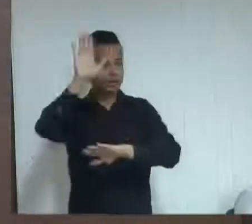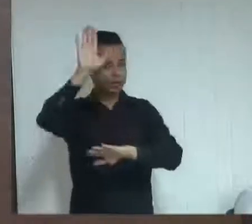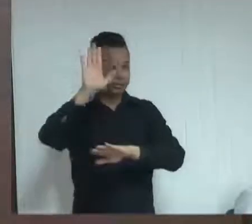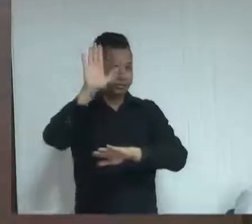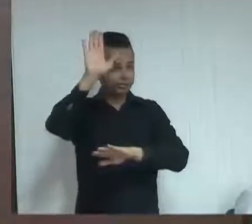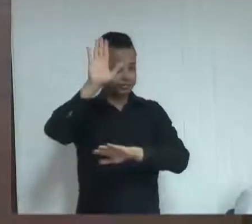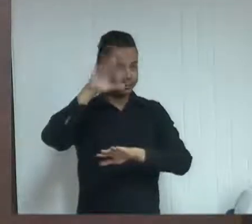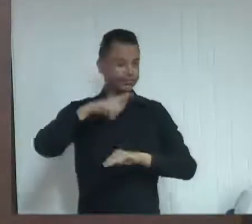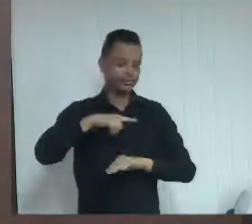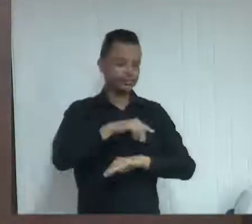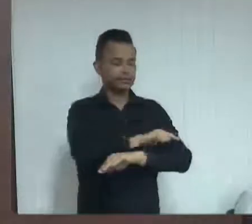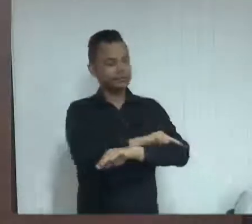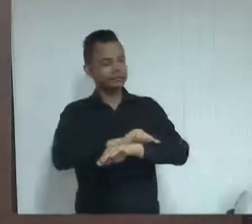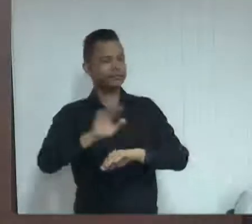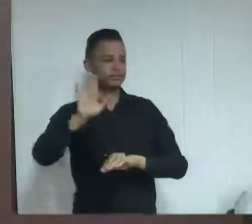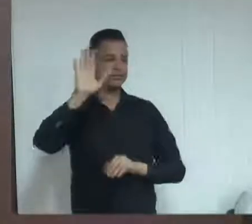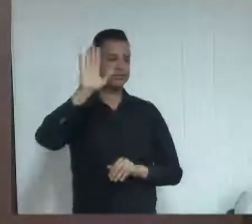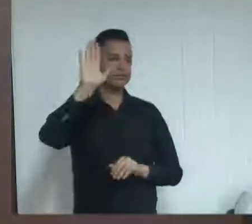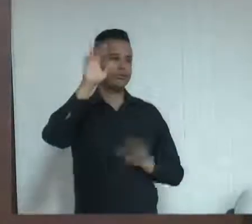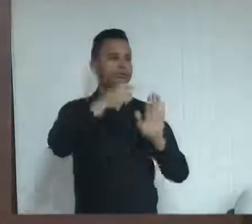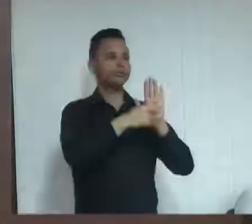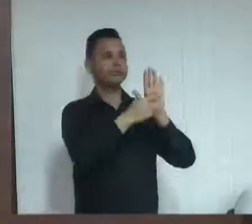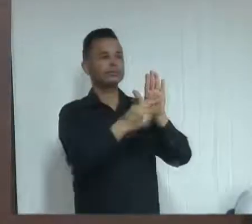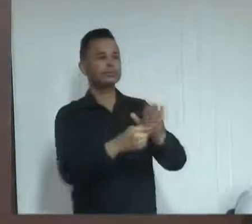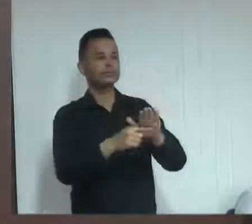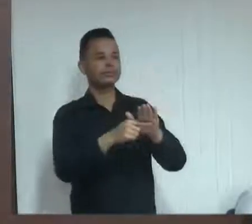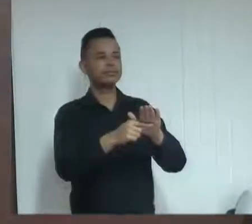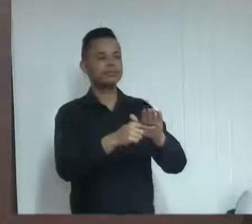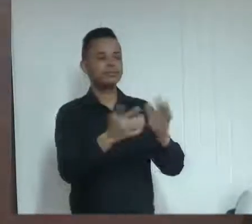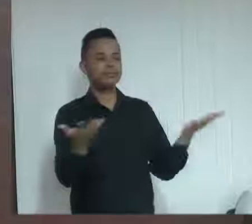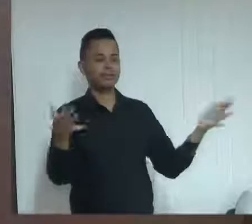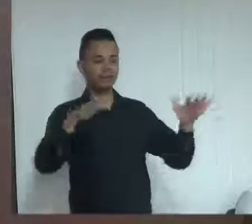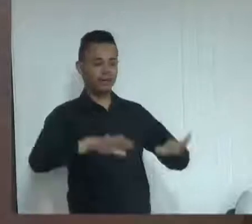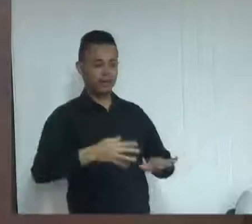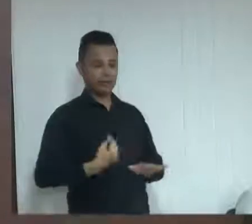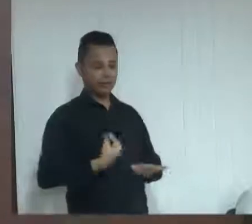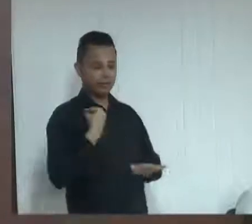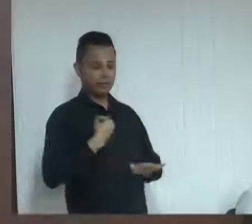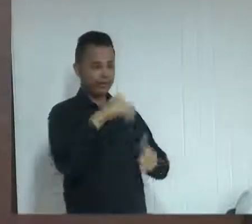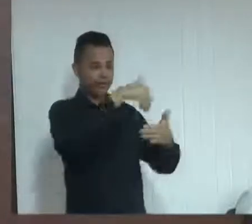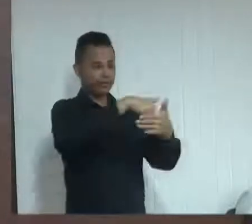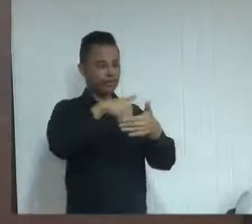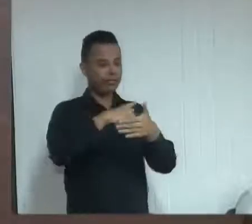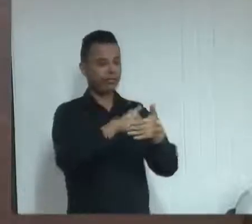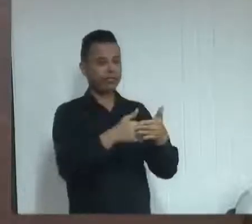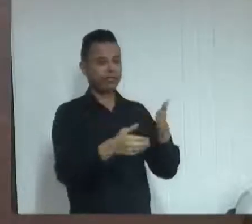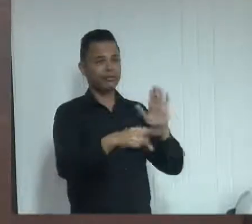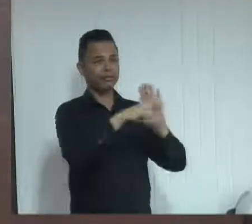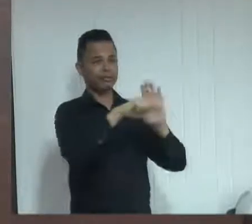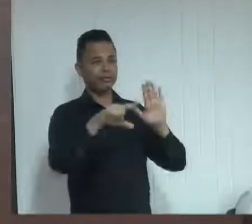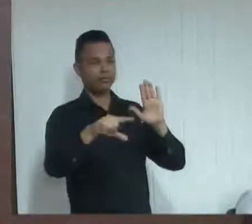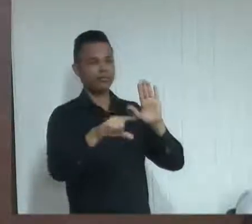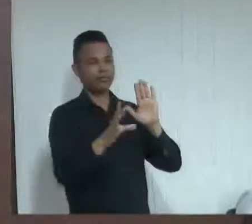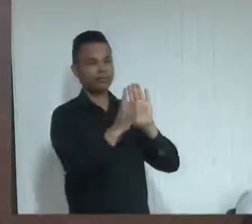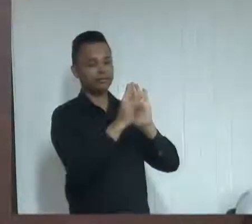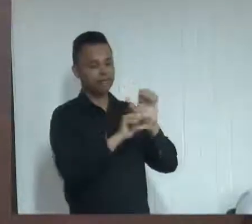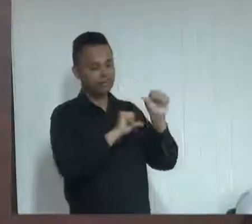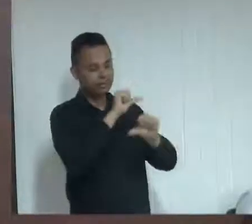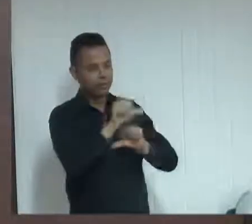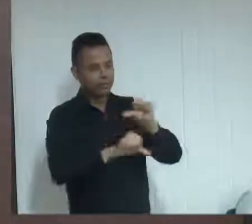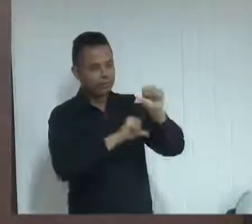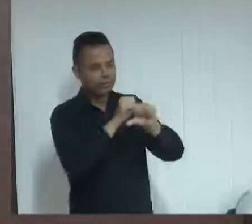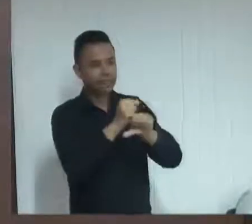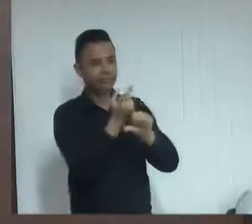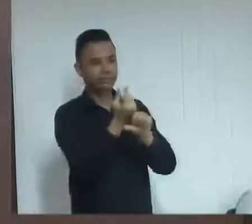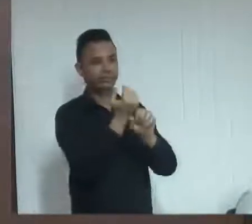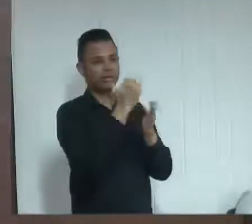passada, indicando que o quórum correto de votação para um projeto de lei complementar que altera a questão de